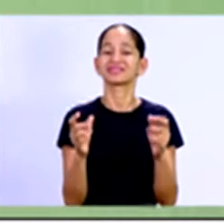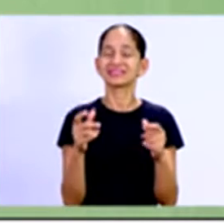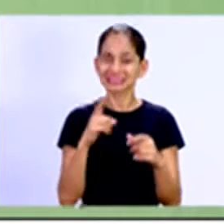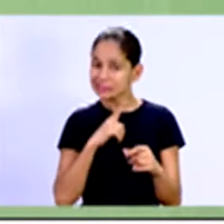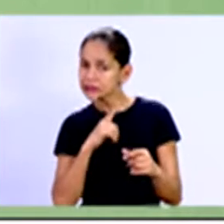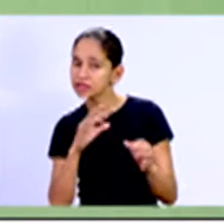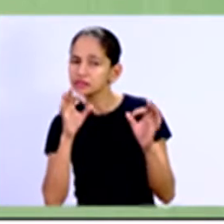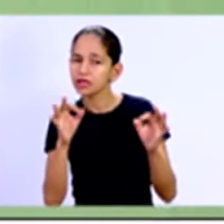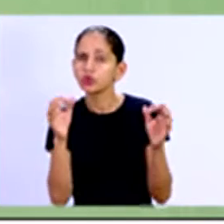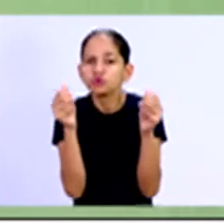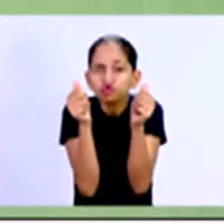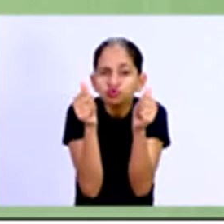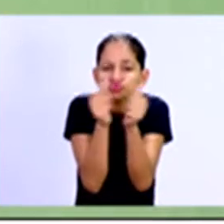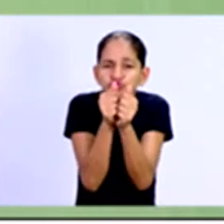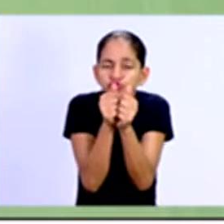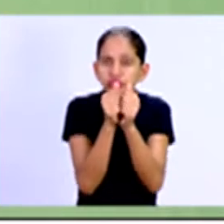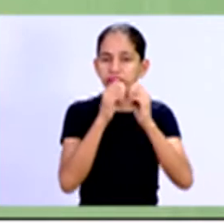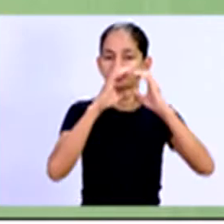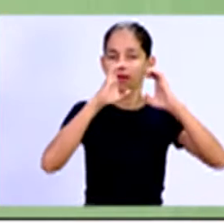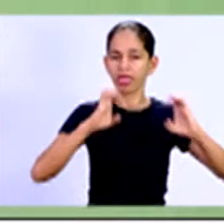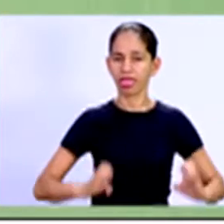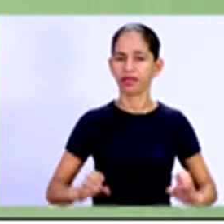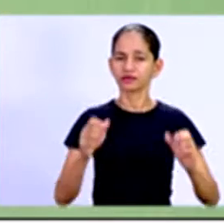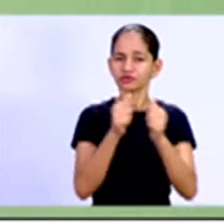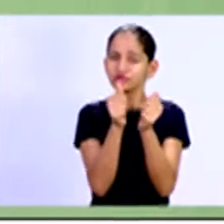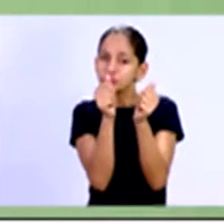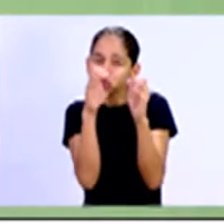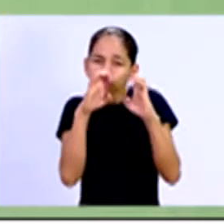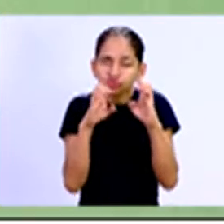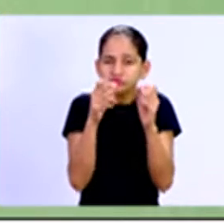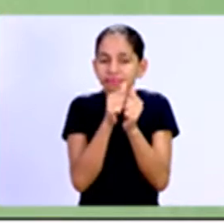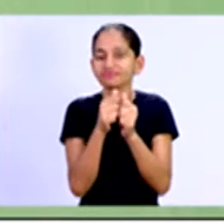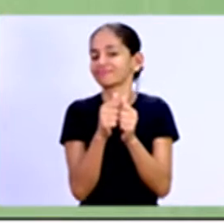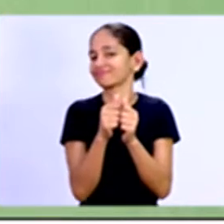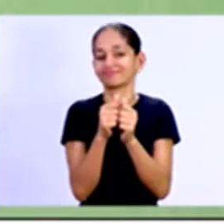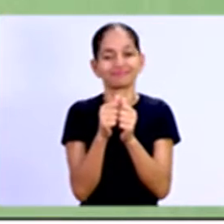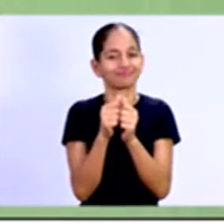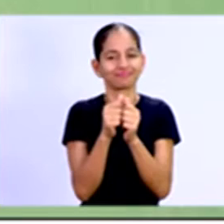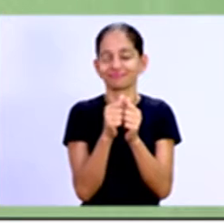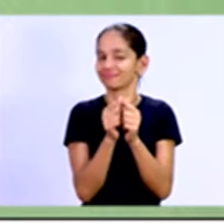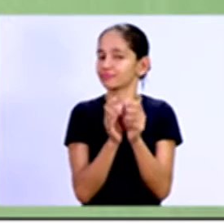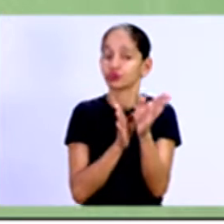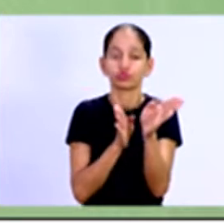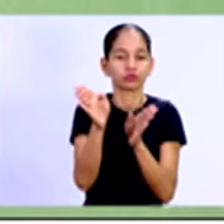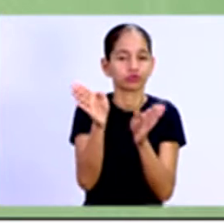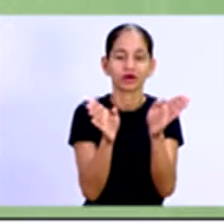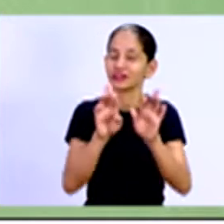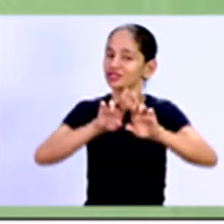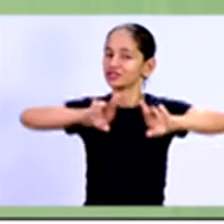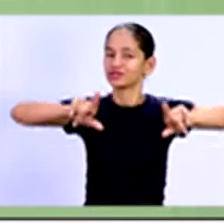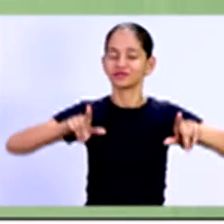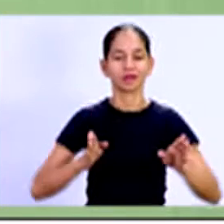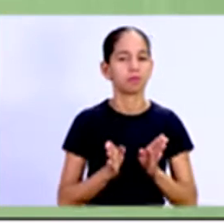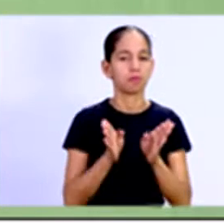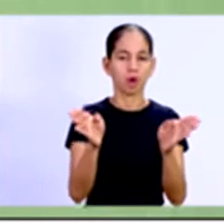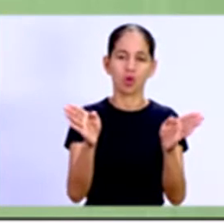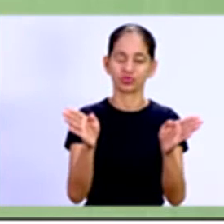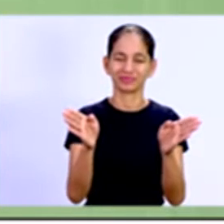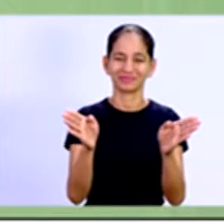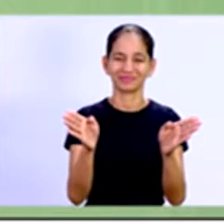ética, nós já falamos isso. Isto é uma reflexão, né? Isto é, uma reflexão